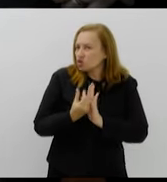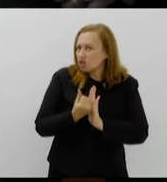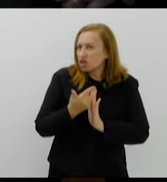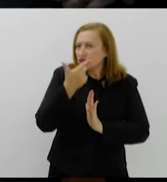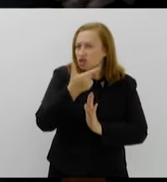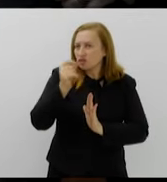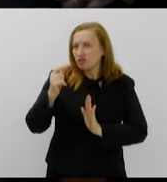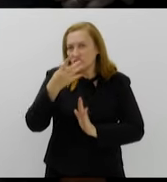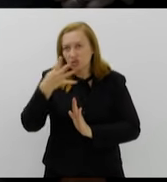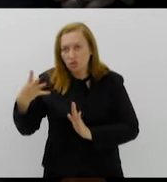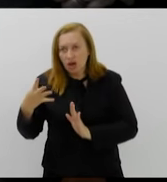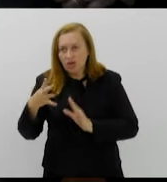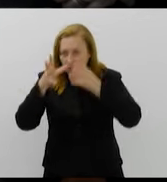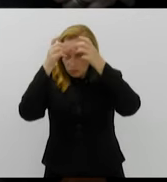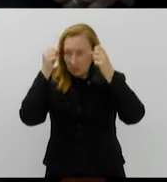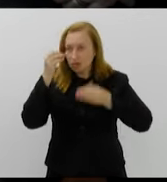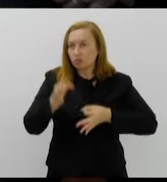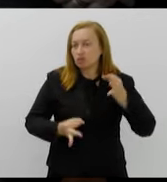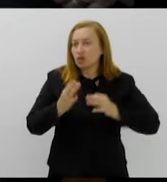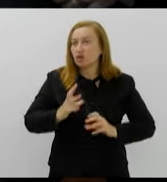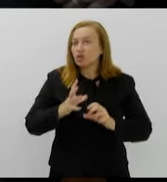no tribunal de contas